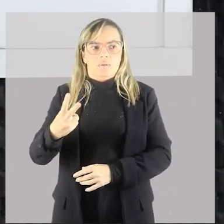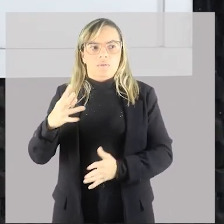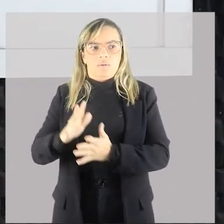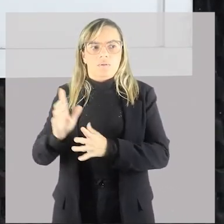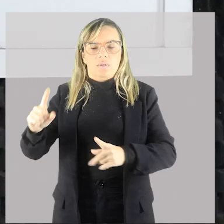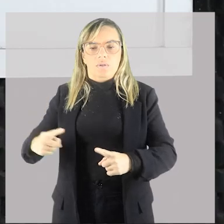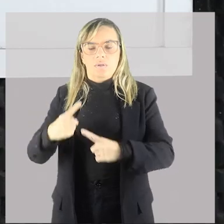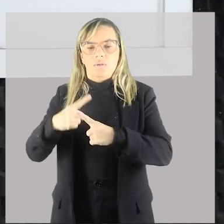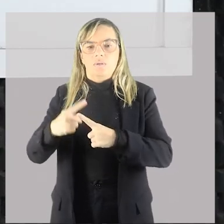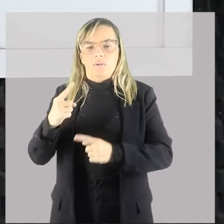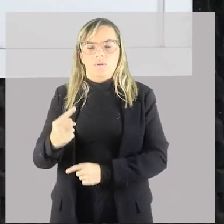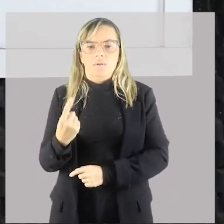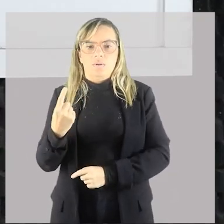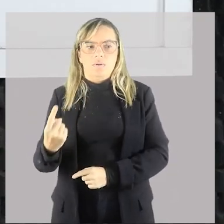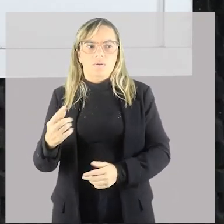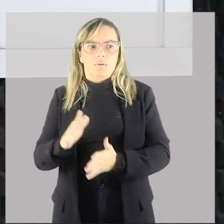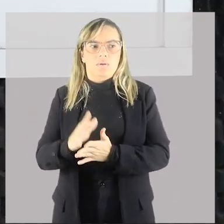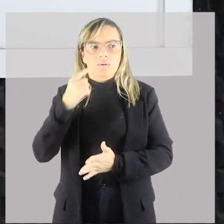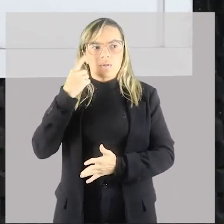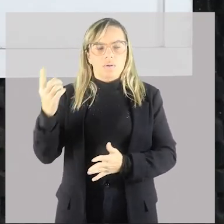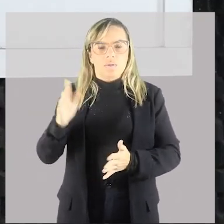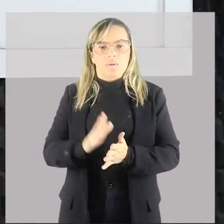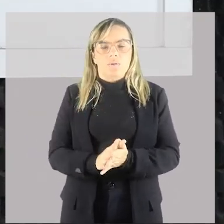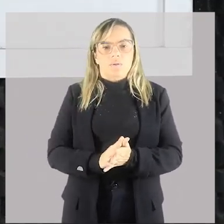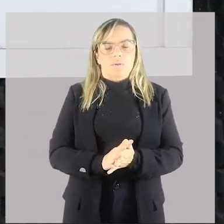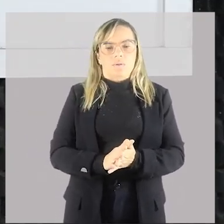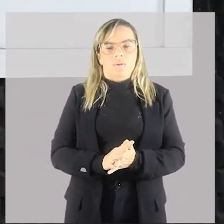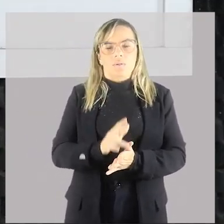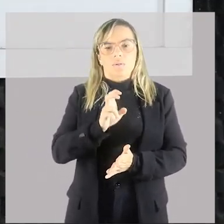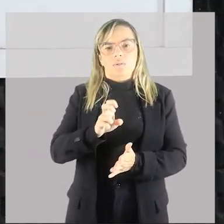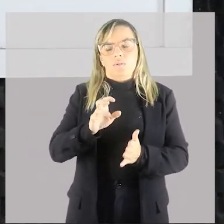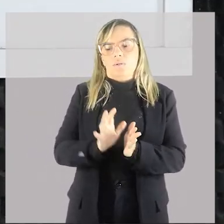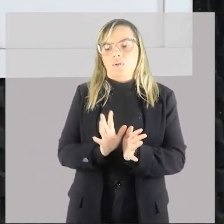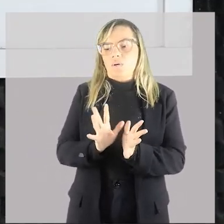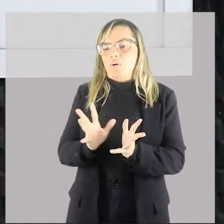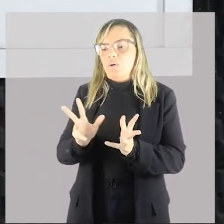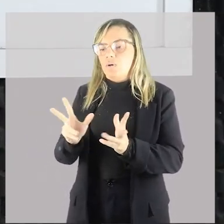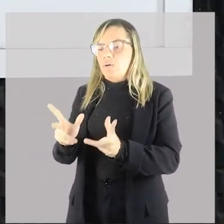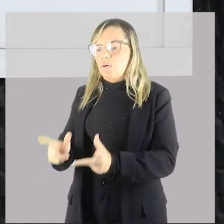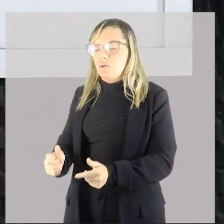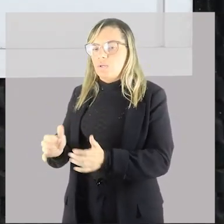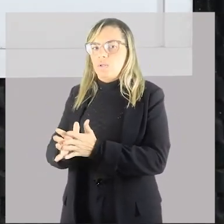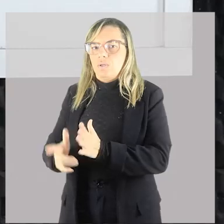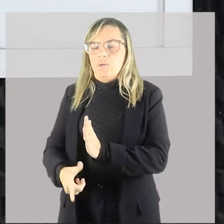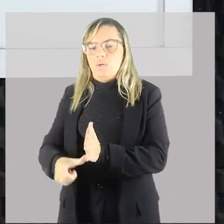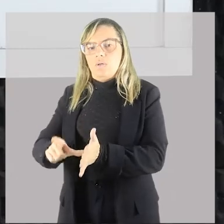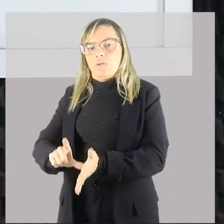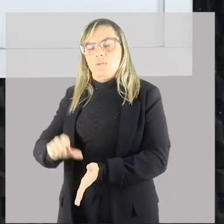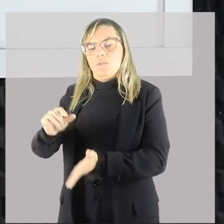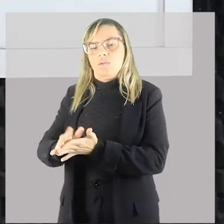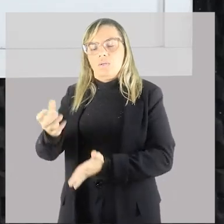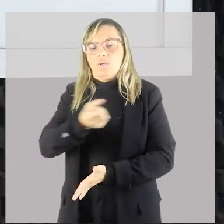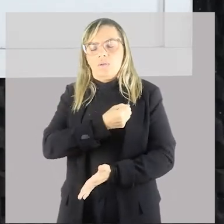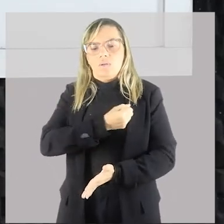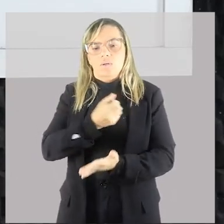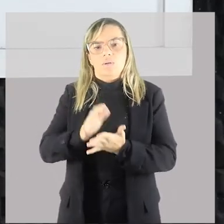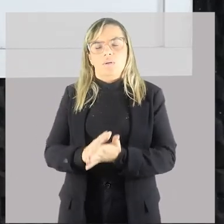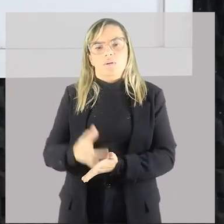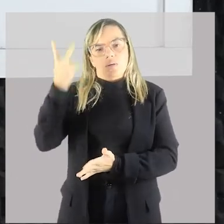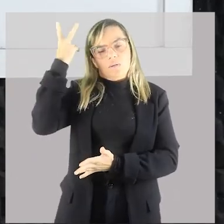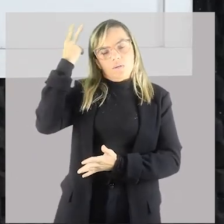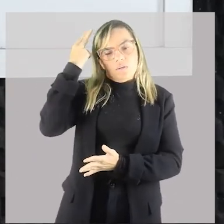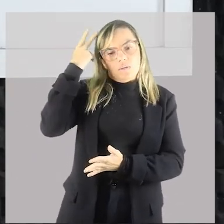vezes 1. Né? É o 5 multiplicado por todos os seus antecessores, né, naturais, até chegar no